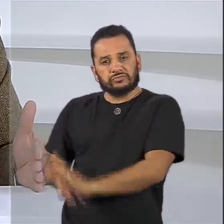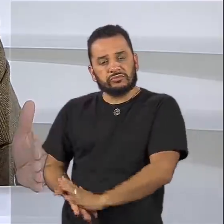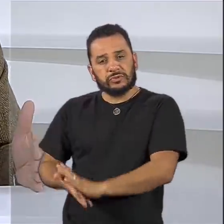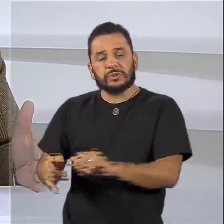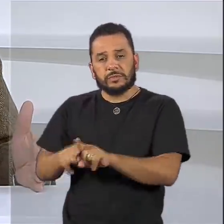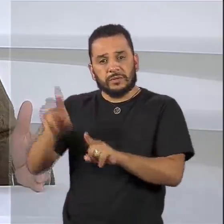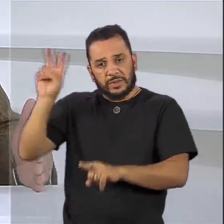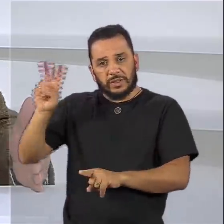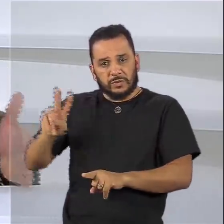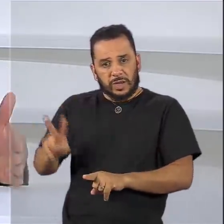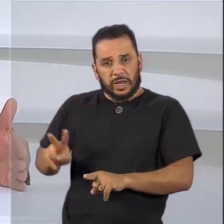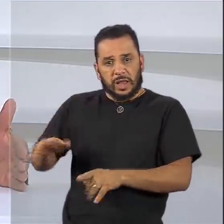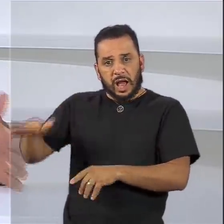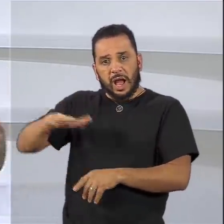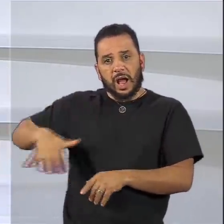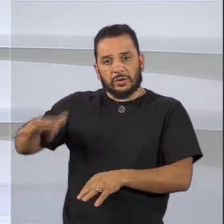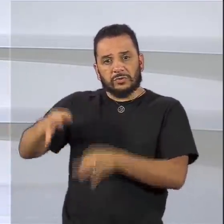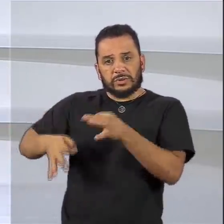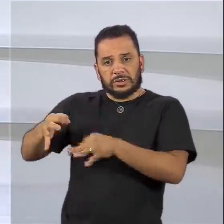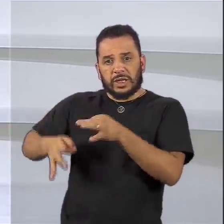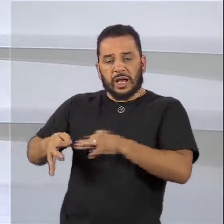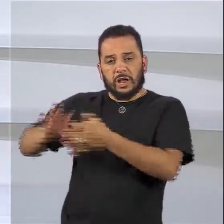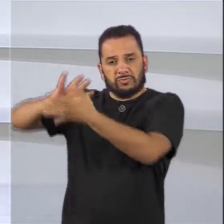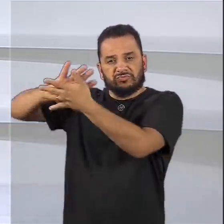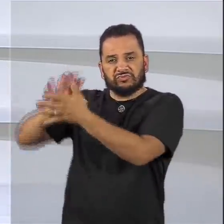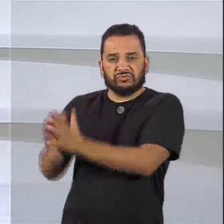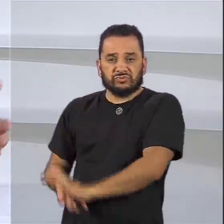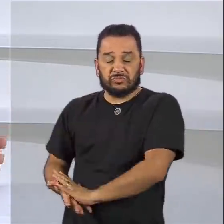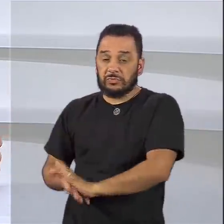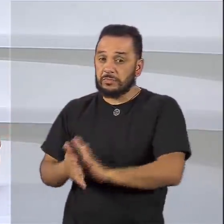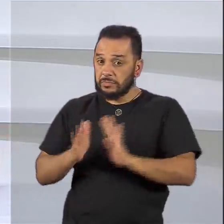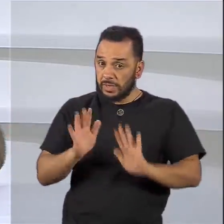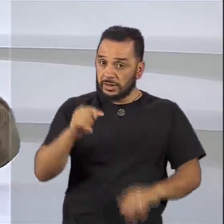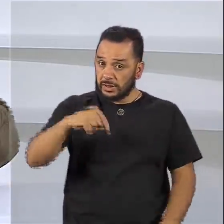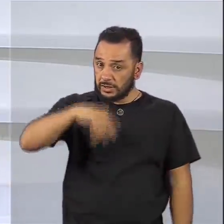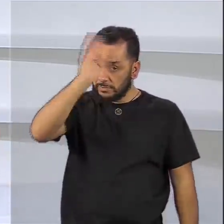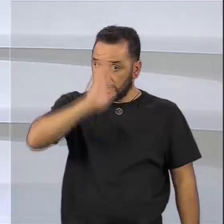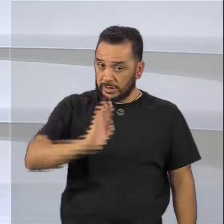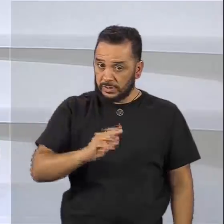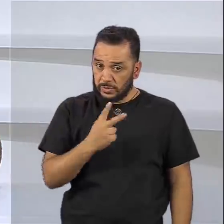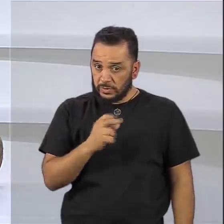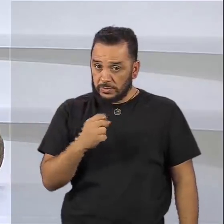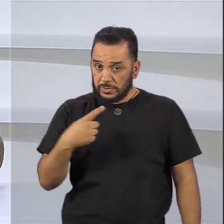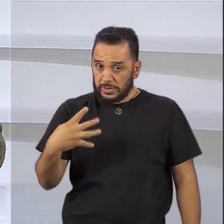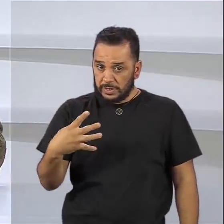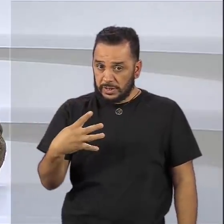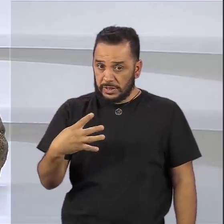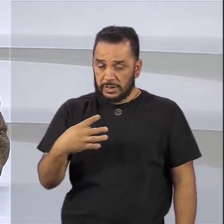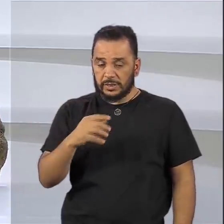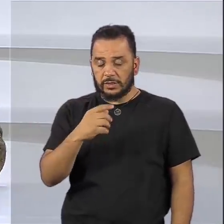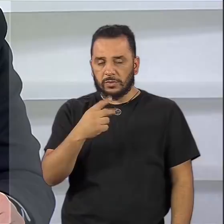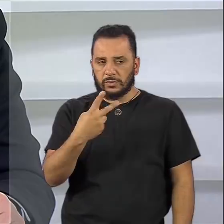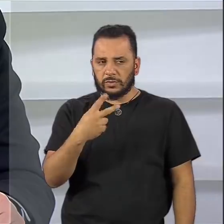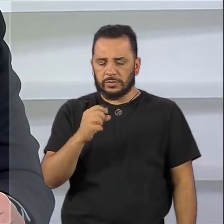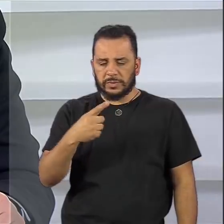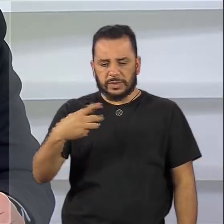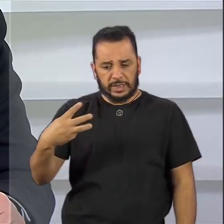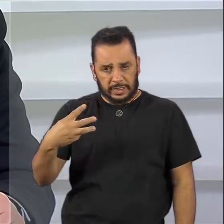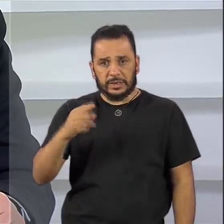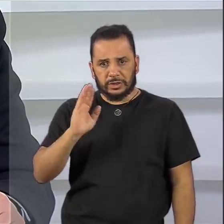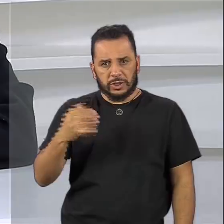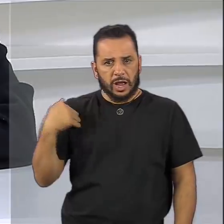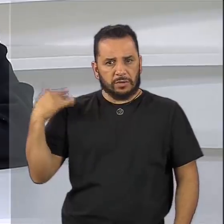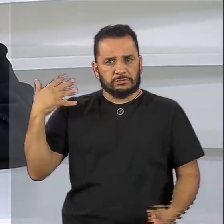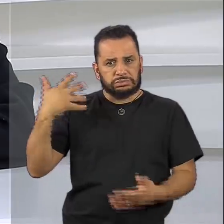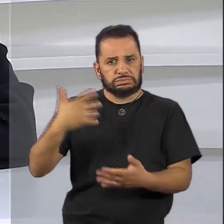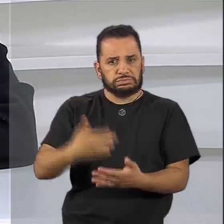de 2013, o que acontece é que as instituições de justiça, e não estou fazendo um julgamento de mérito aqui, mas o Ministério